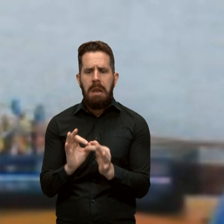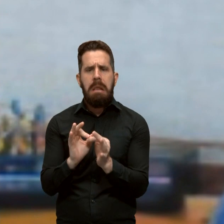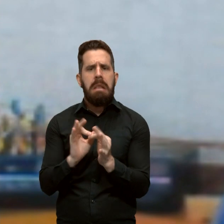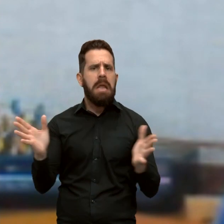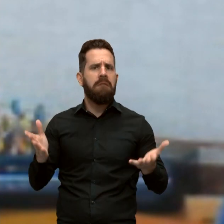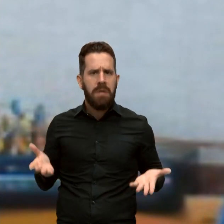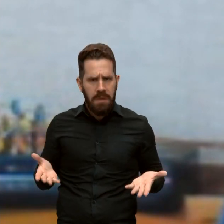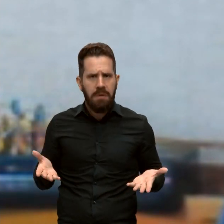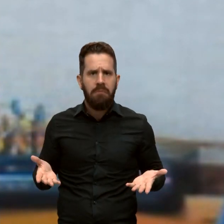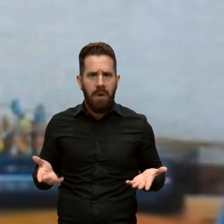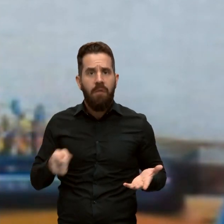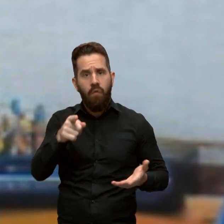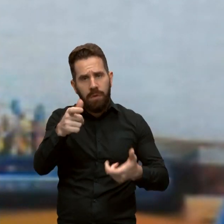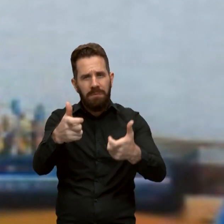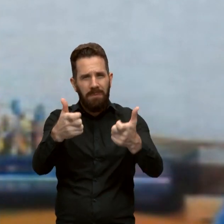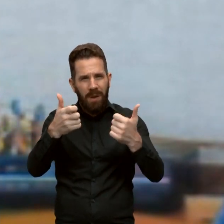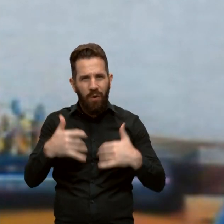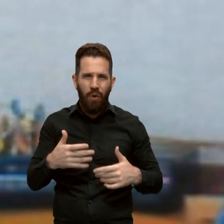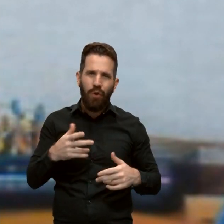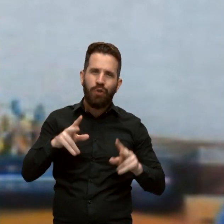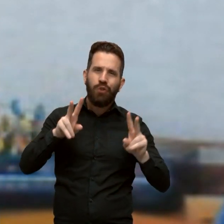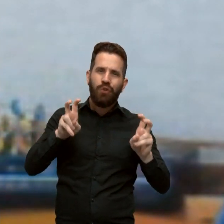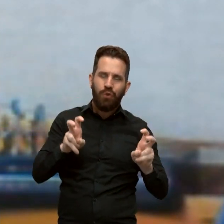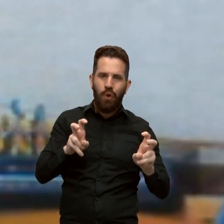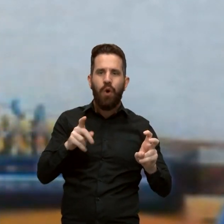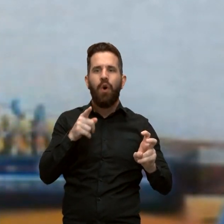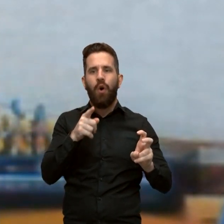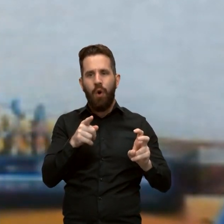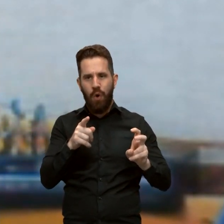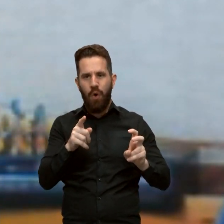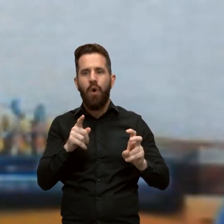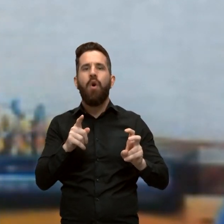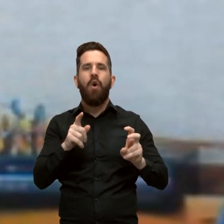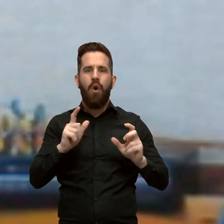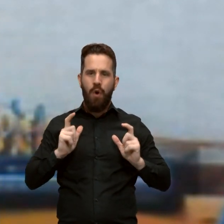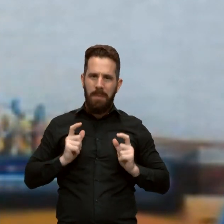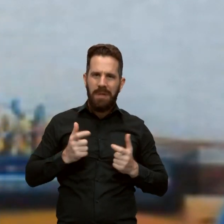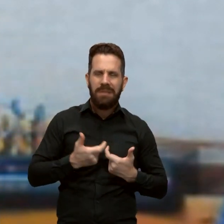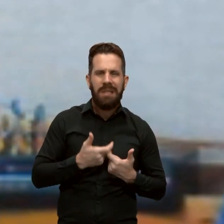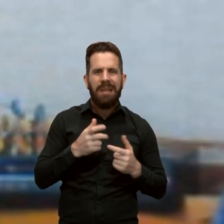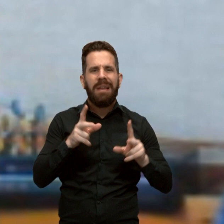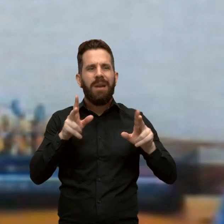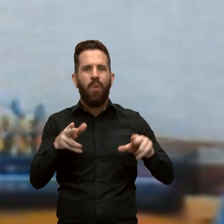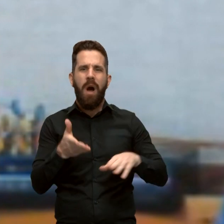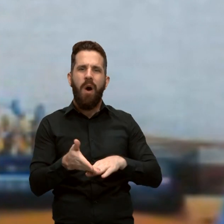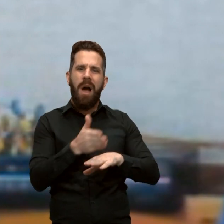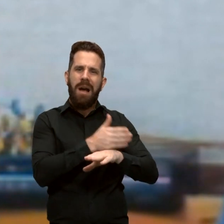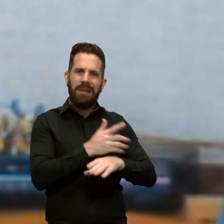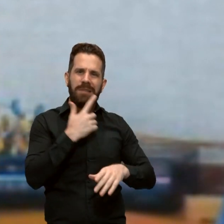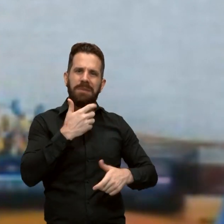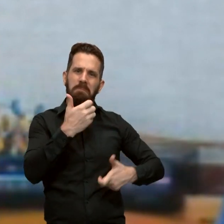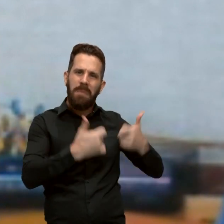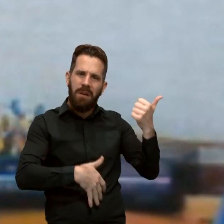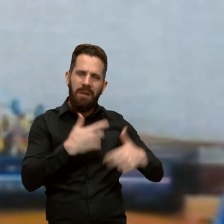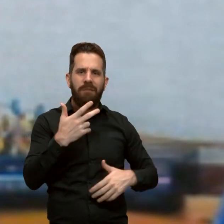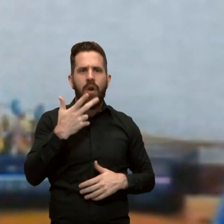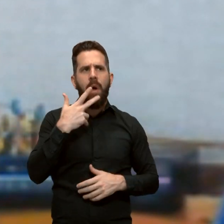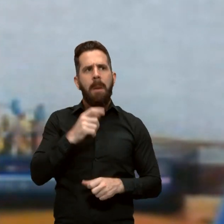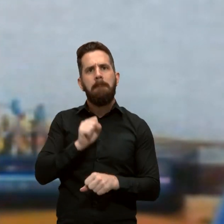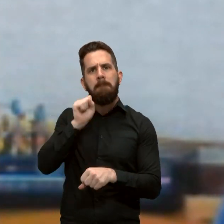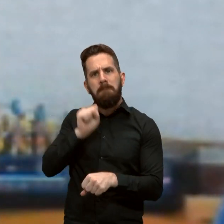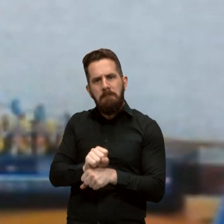você falou aí dessa questão da sexualidade, com o Ricardo, a questão, né, que a mulher